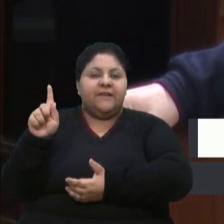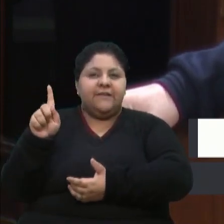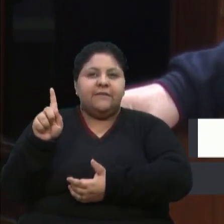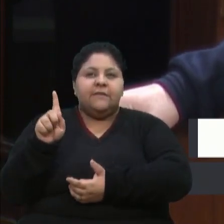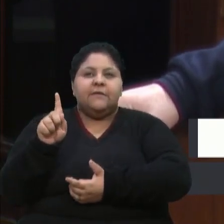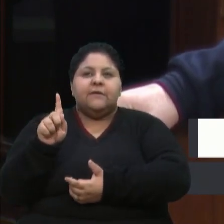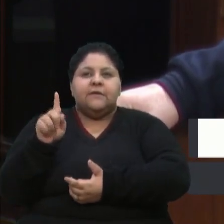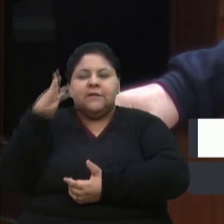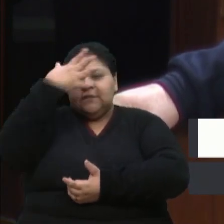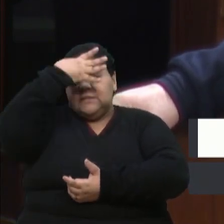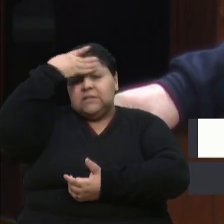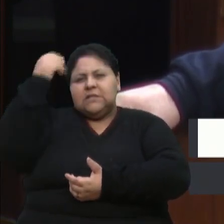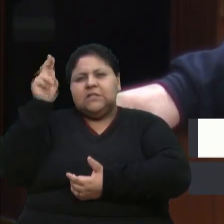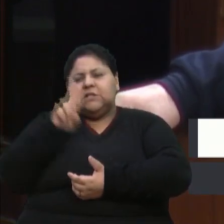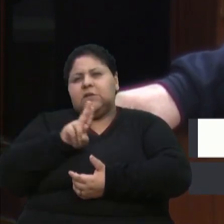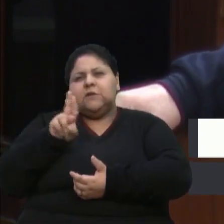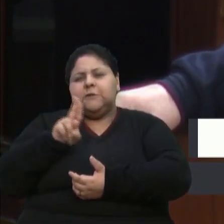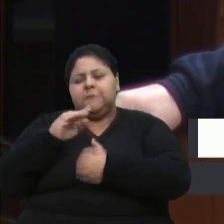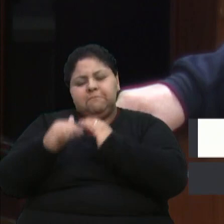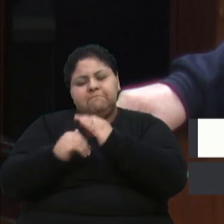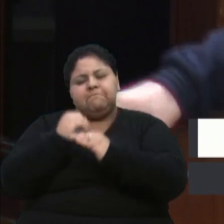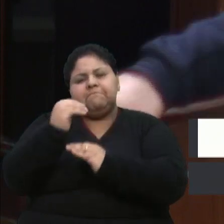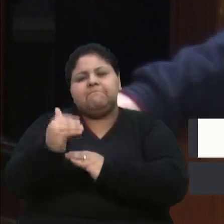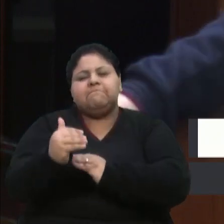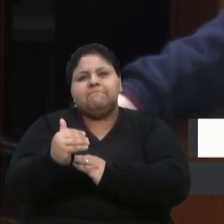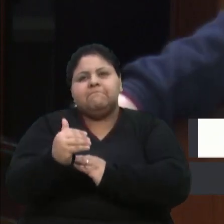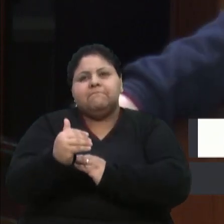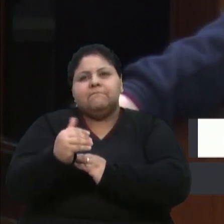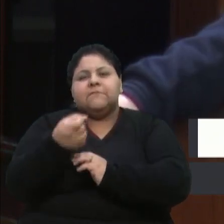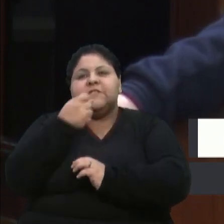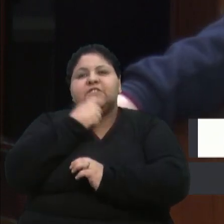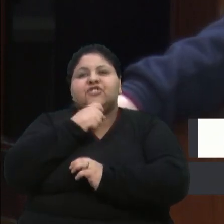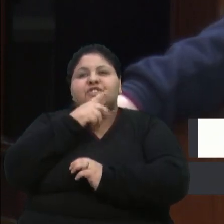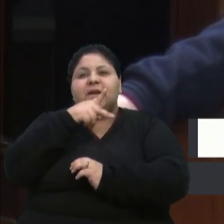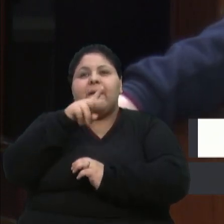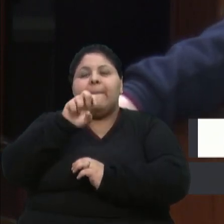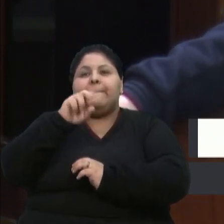me esqueci o nome do CTG, ali bem na frente, aonde que era a antiga Pepsi.